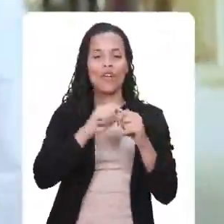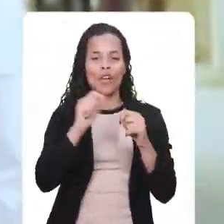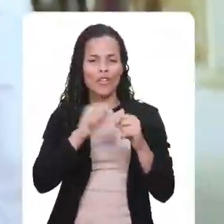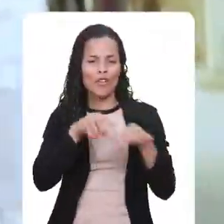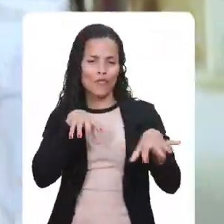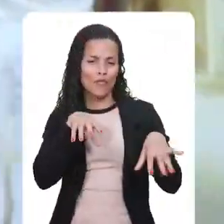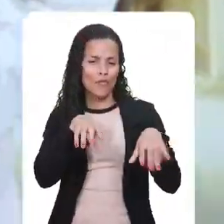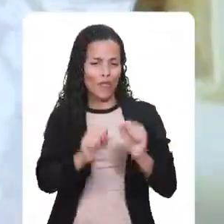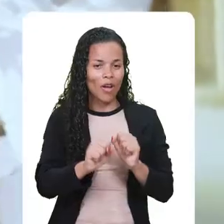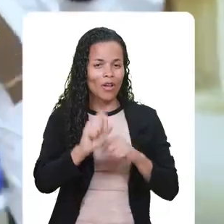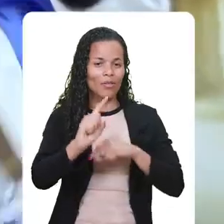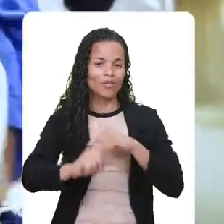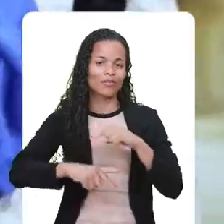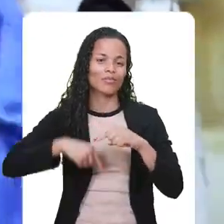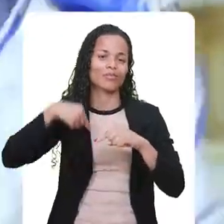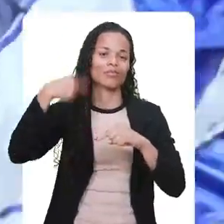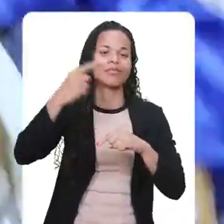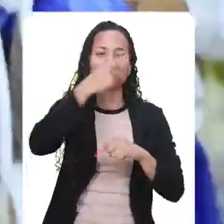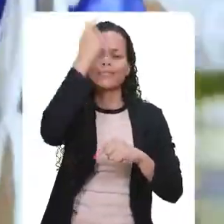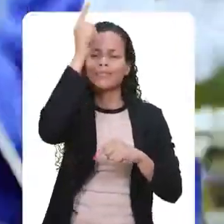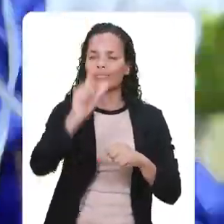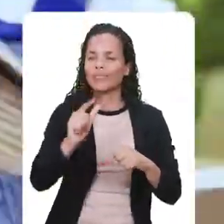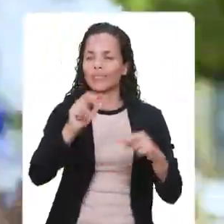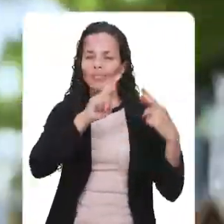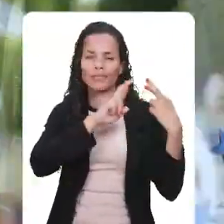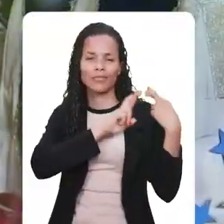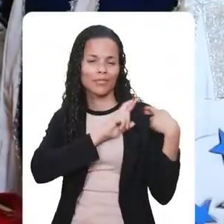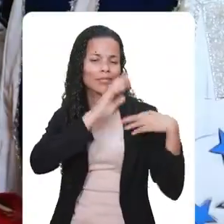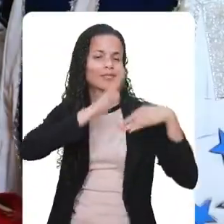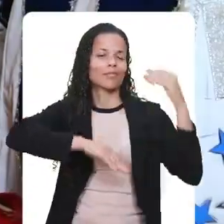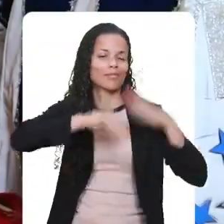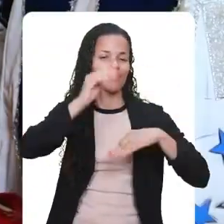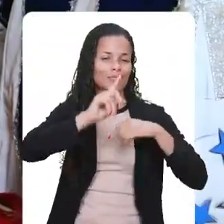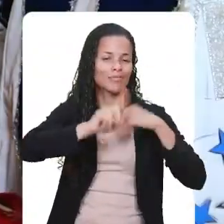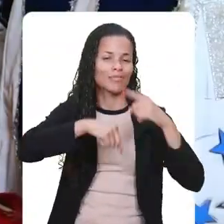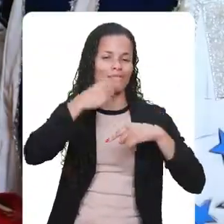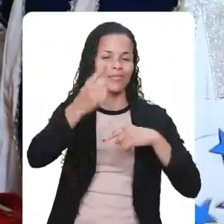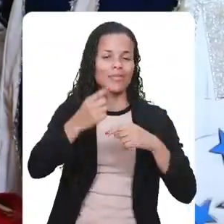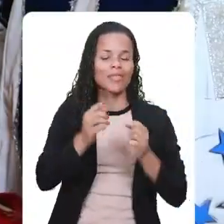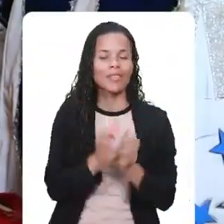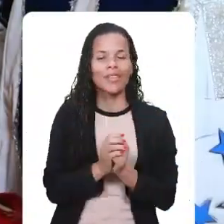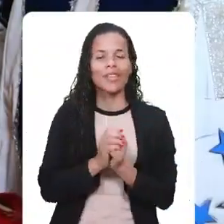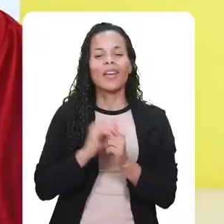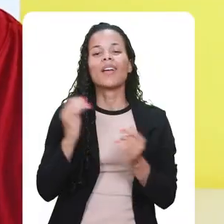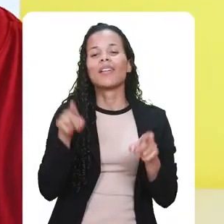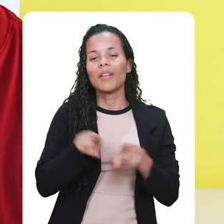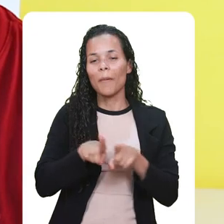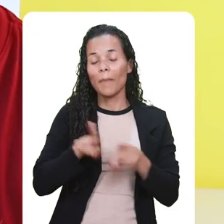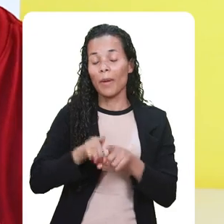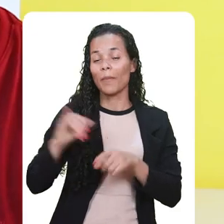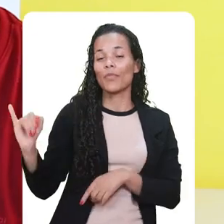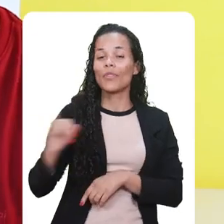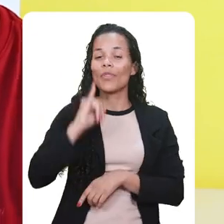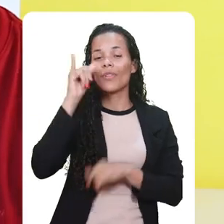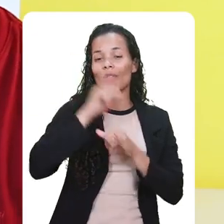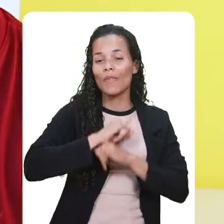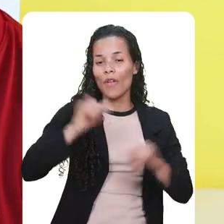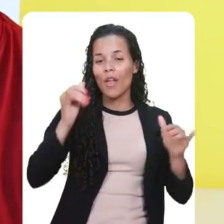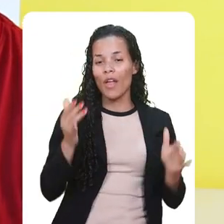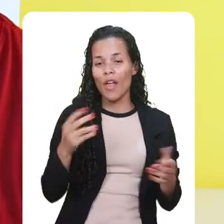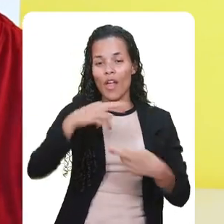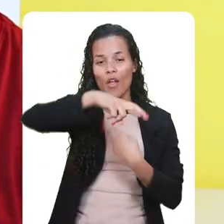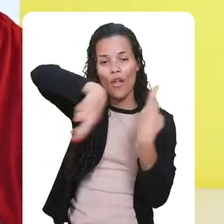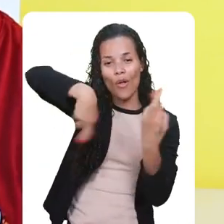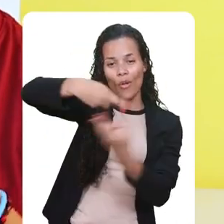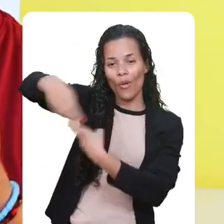e fazer uma formação para que eles se tornem grandes pessoas, grandes profissionais mais na frente. É importante também salientar